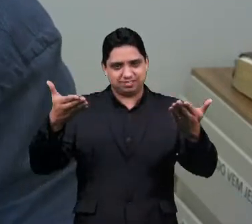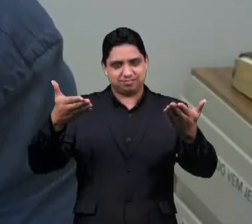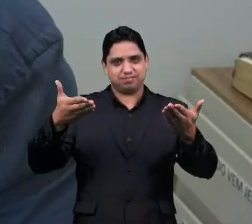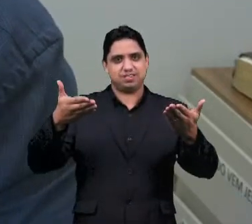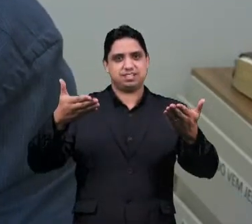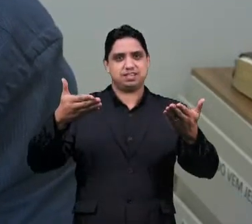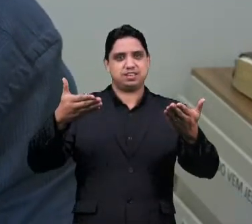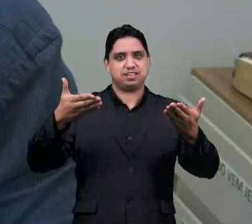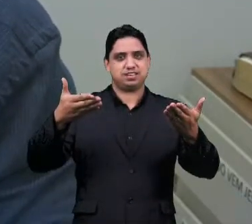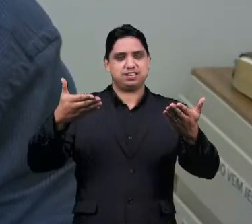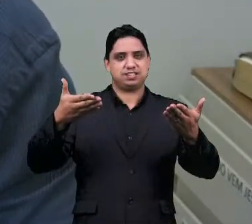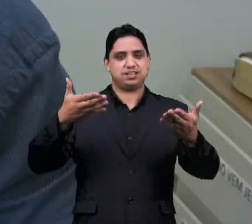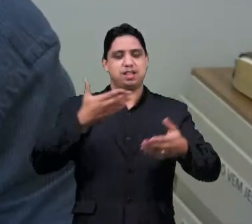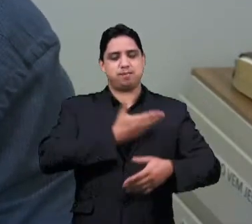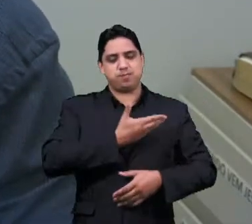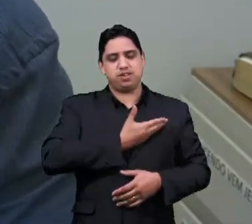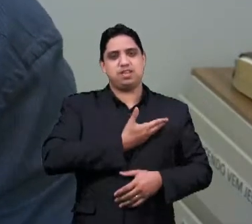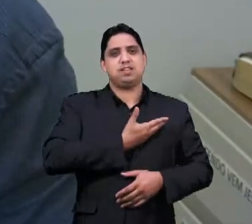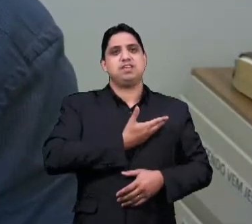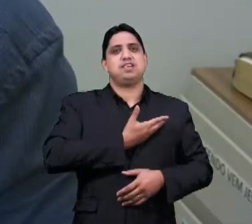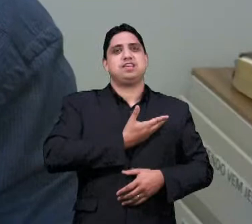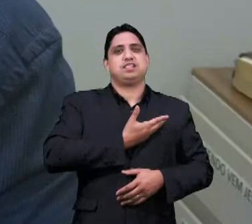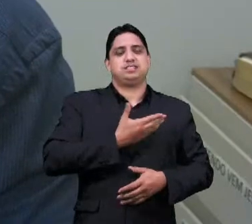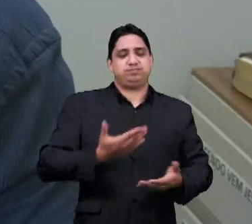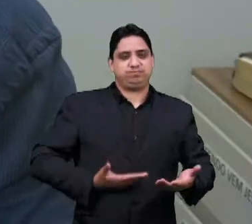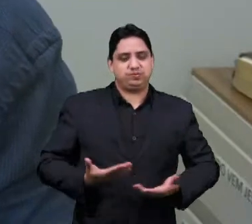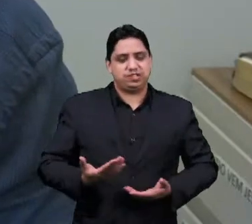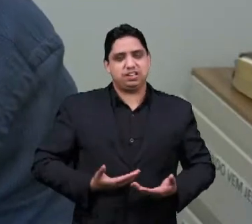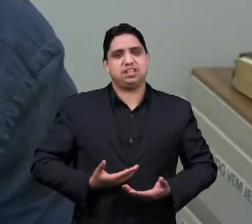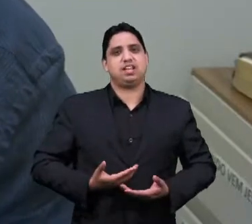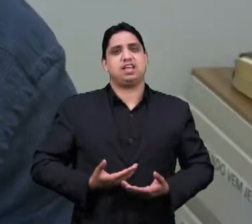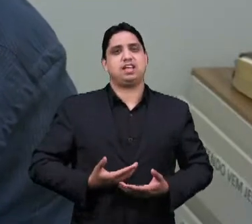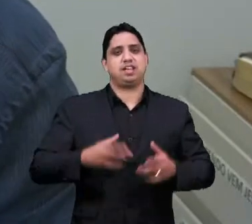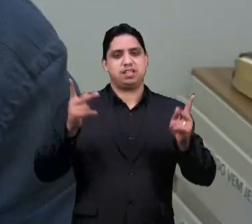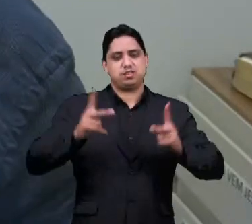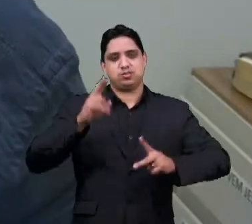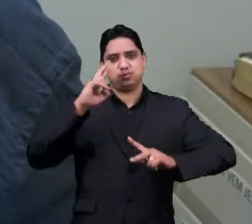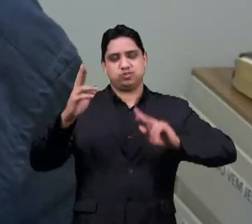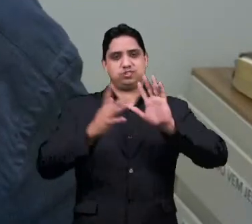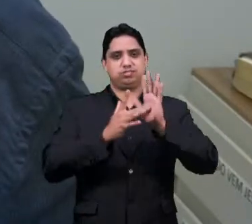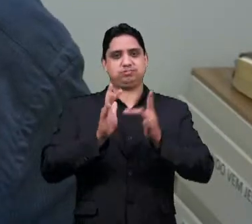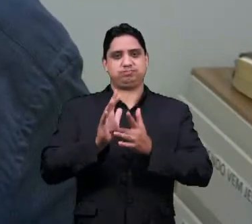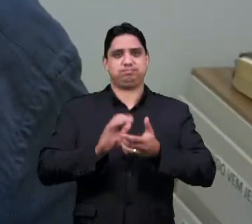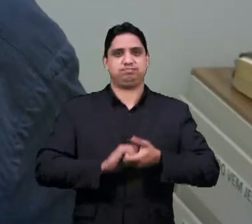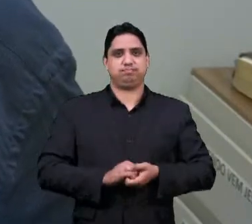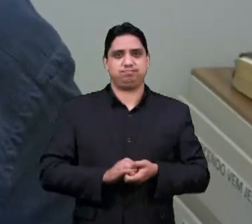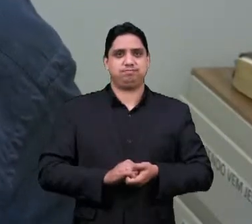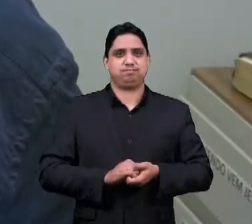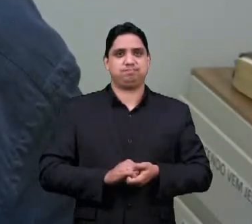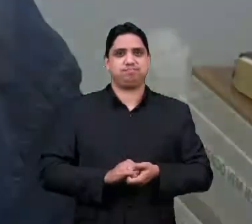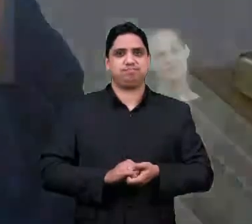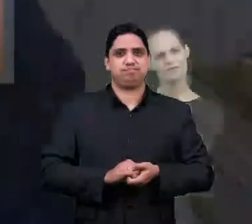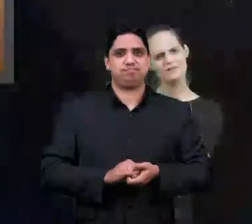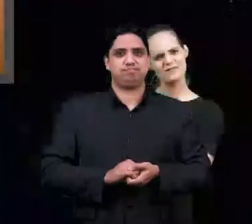querido, minha querida amiga, meu querido irmão, minha querida irmã, a paz do Senhor Jesus.